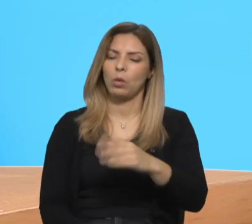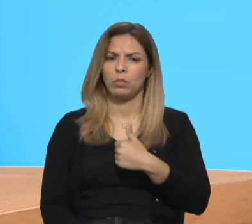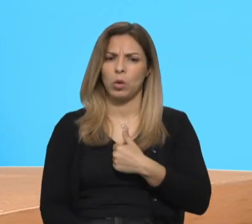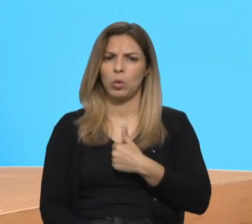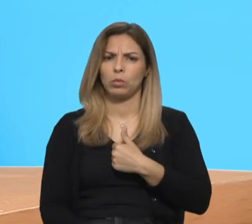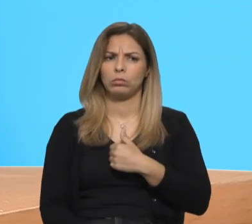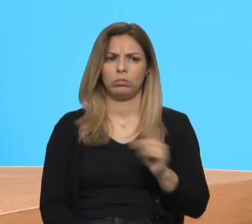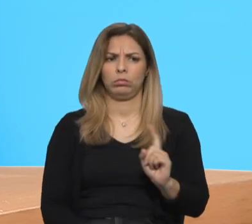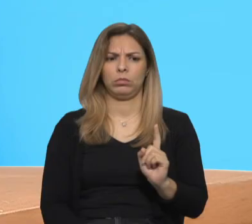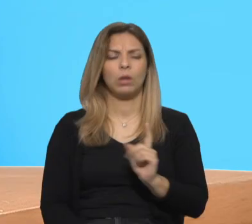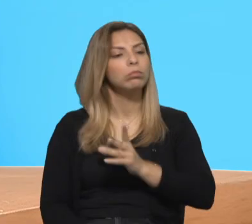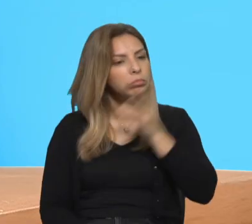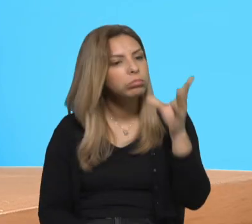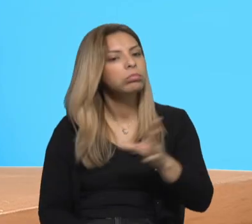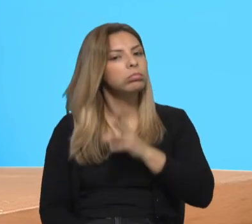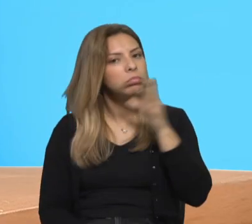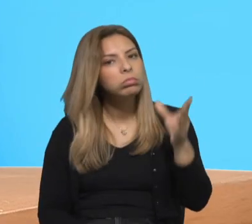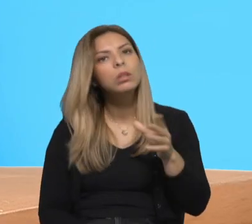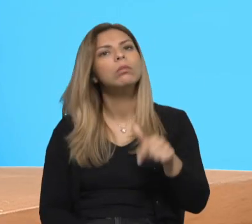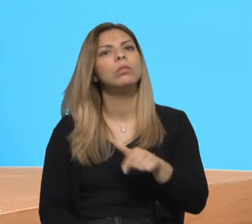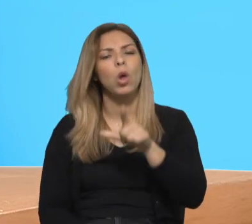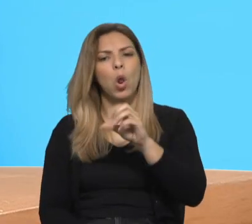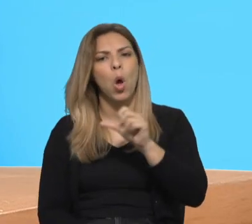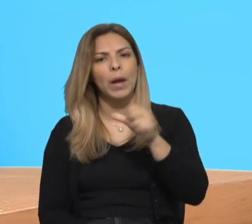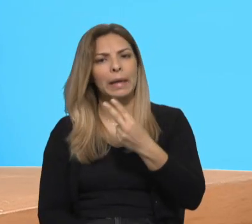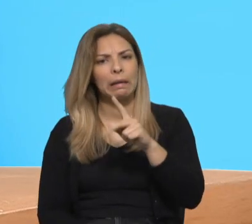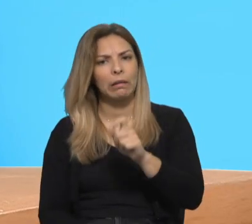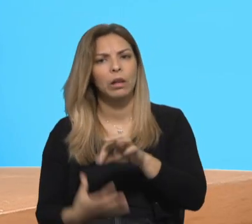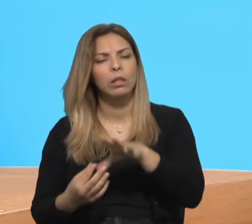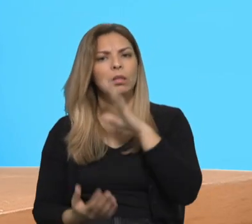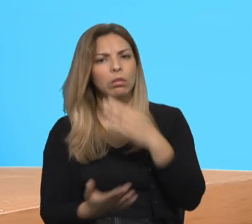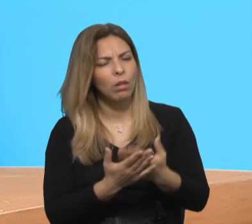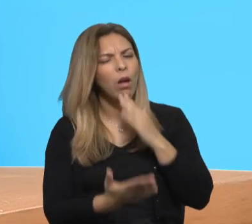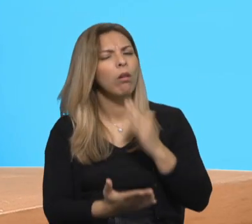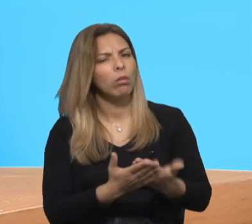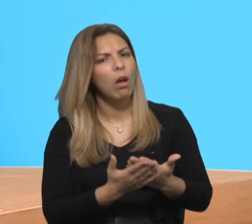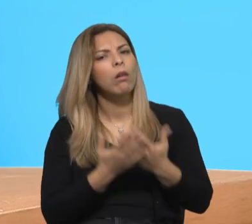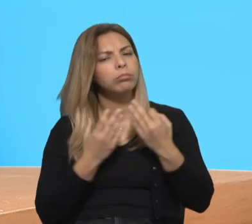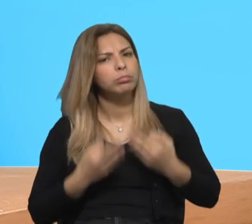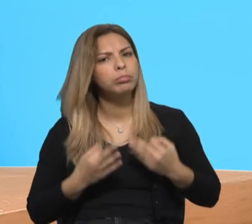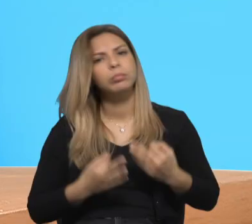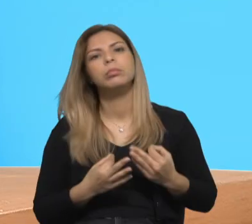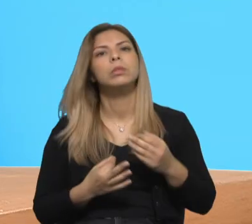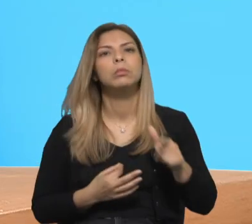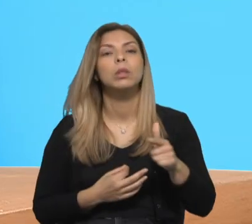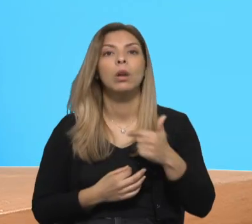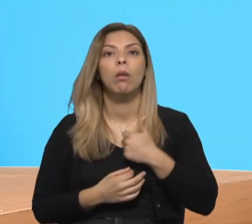argumentar sempre, dizendo que a LOC estava a dar muito à Igreja. Estava precisamente nos sítios onde ninguém queria estar.